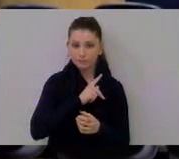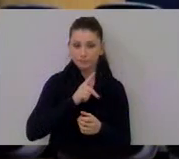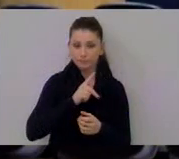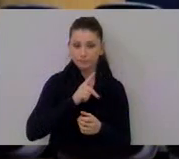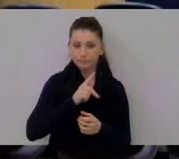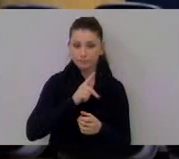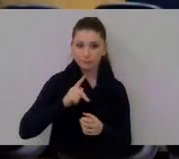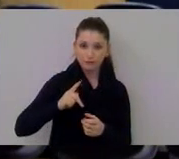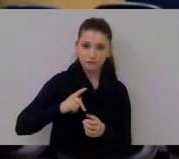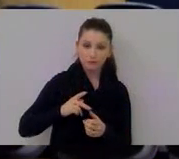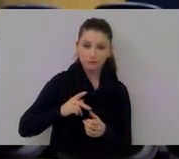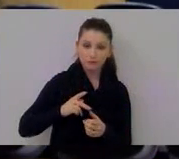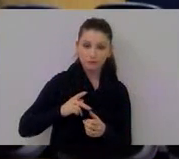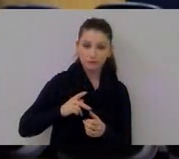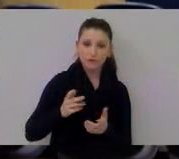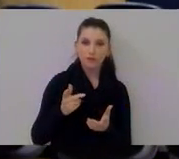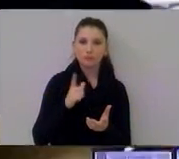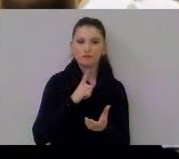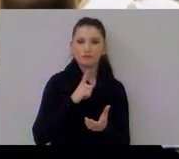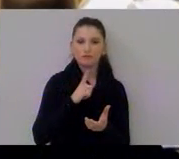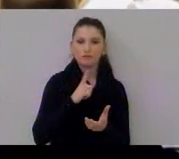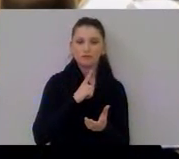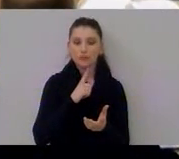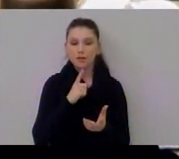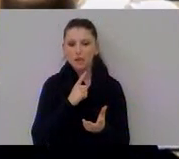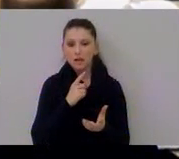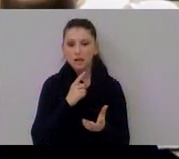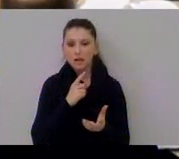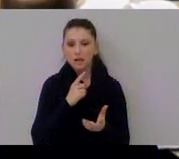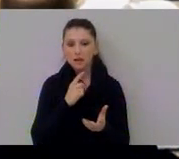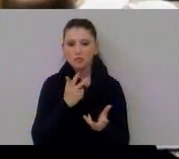eu tenho visitado